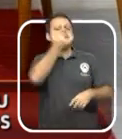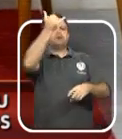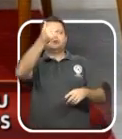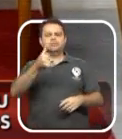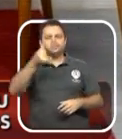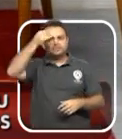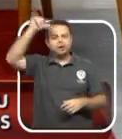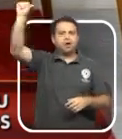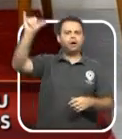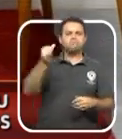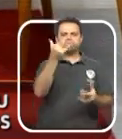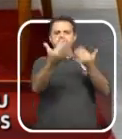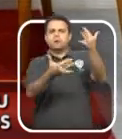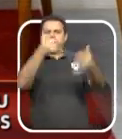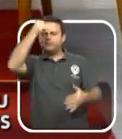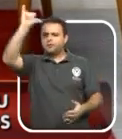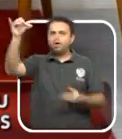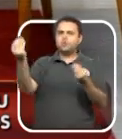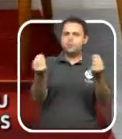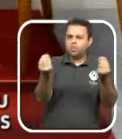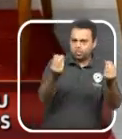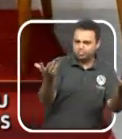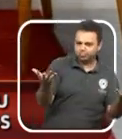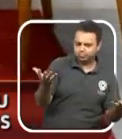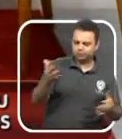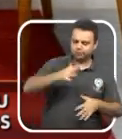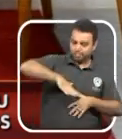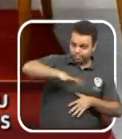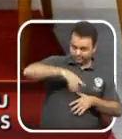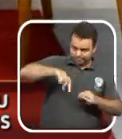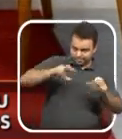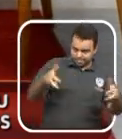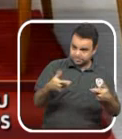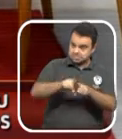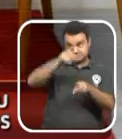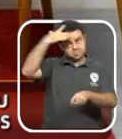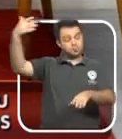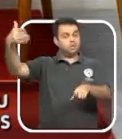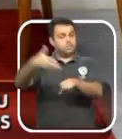importância desse processo todo, né? Sim, minha formação,